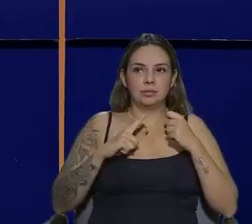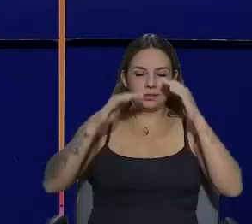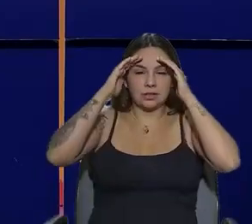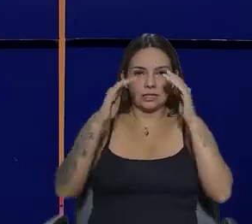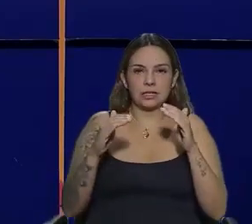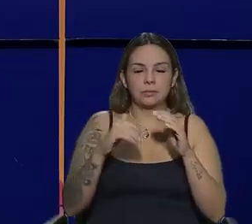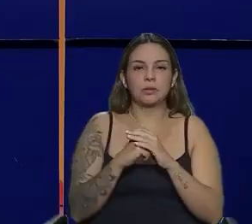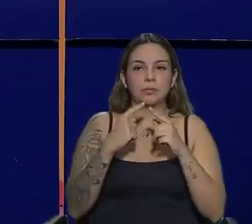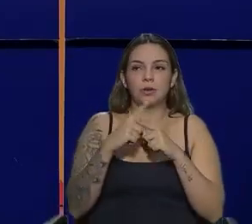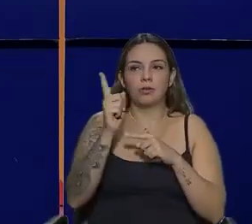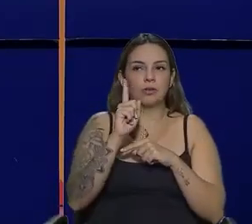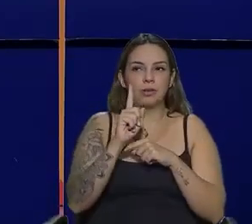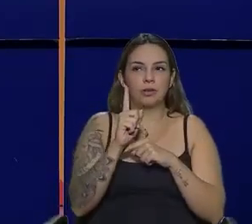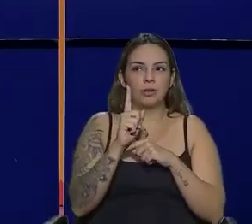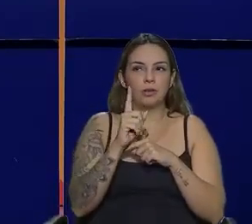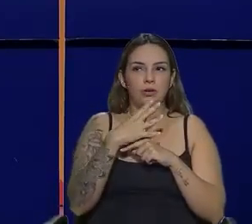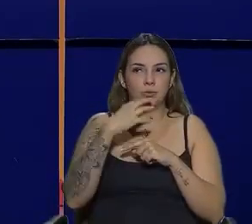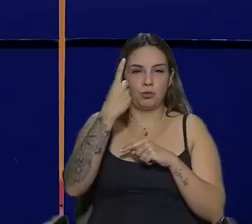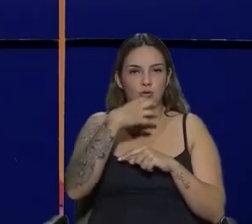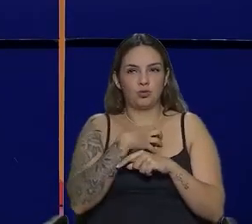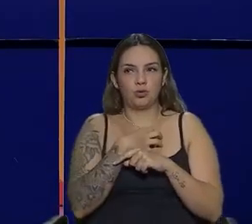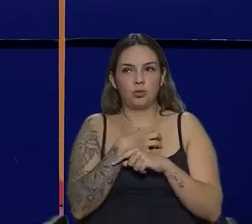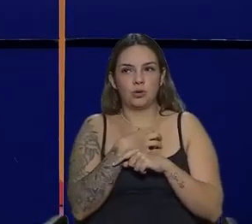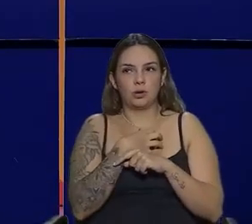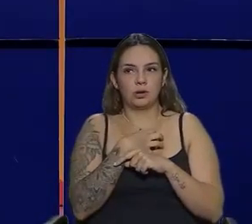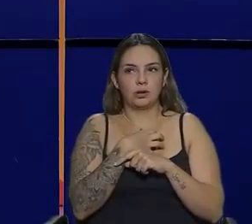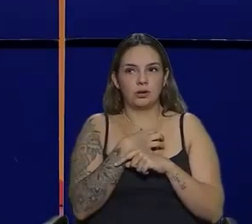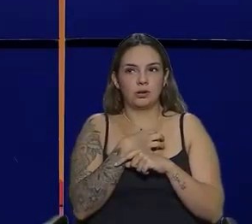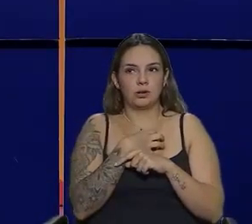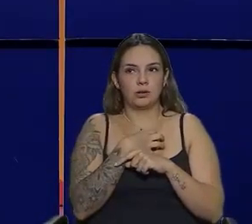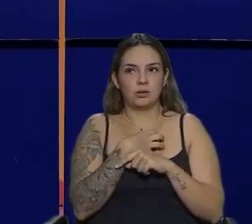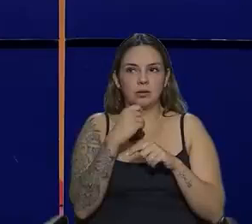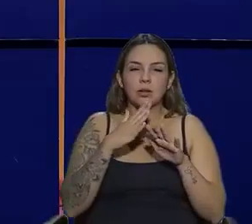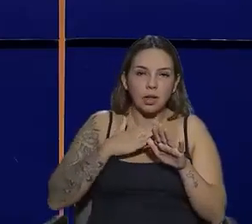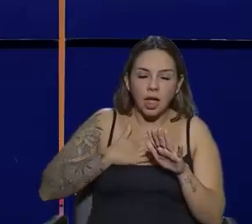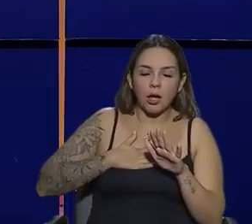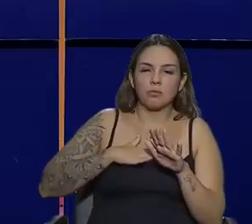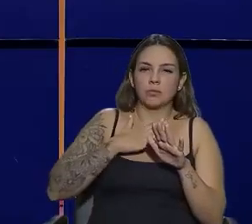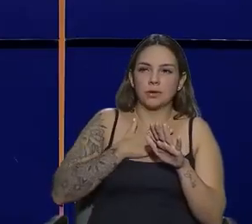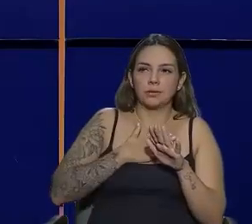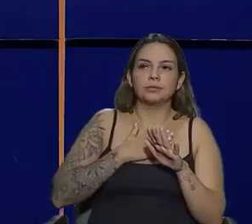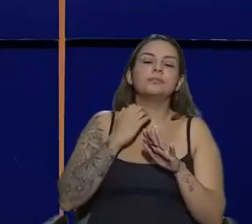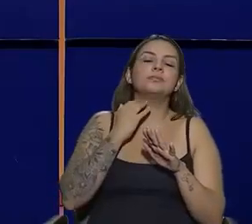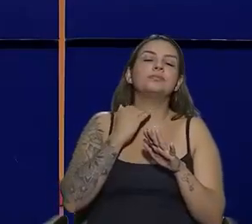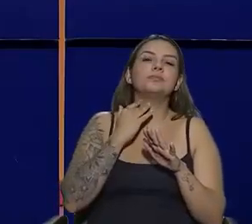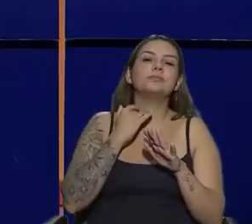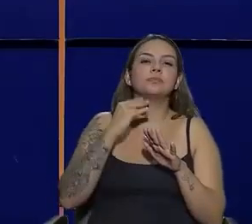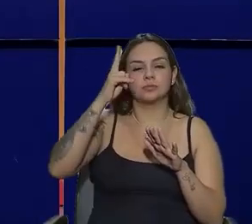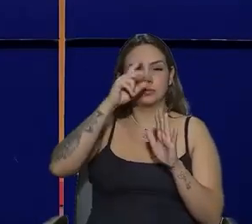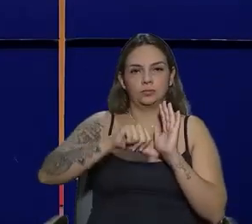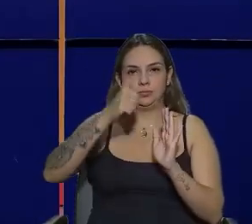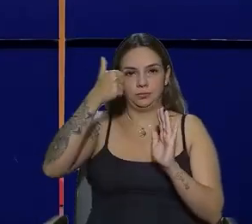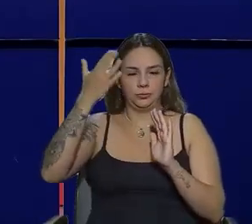ter respeito por ela, porque ela nos engole de um jeito ou de outro. Então, é preciso ir com calma. E eu lembro que